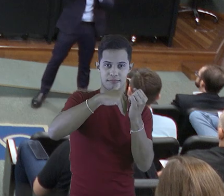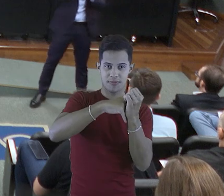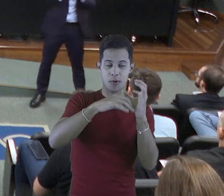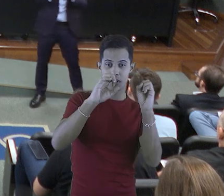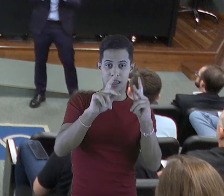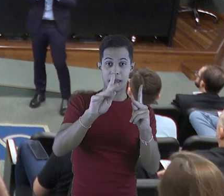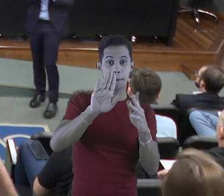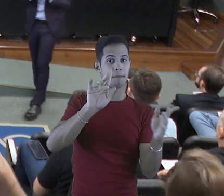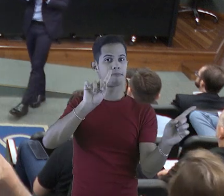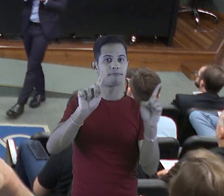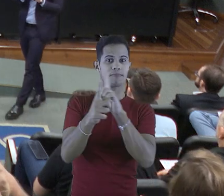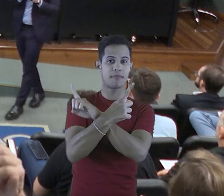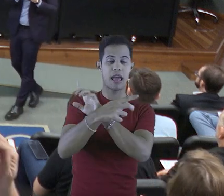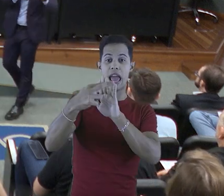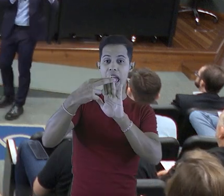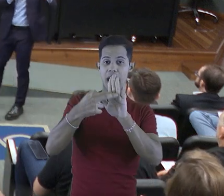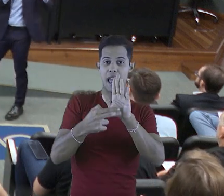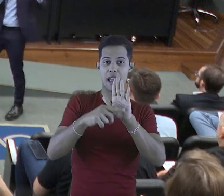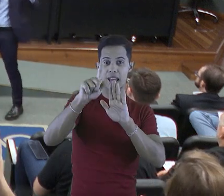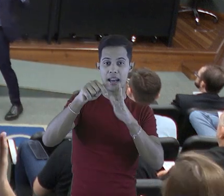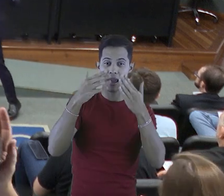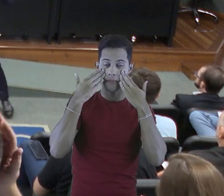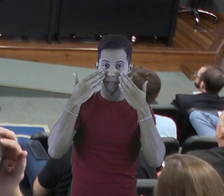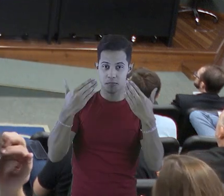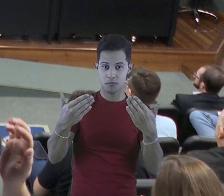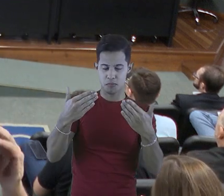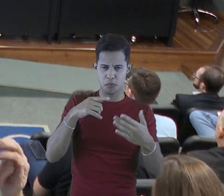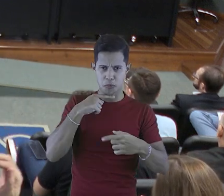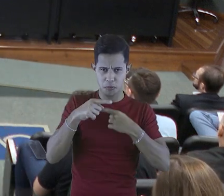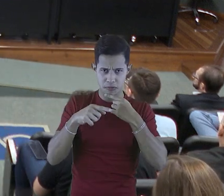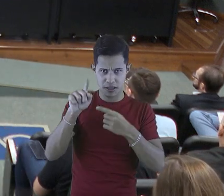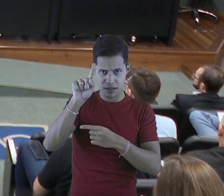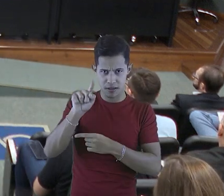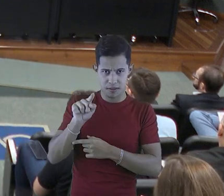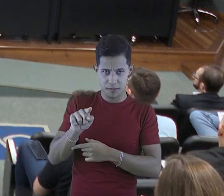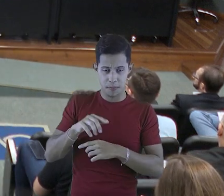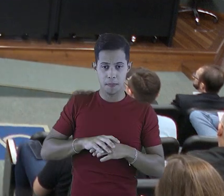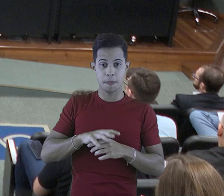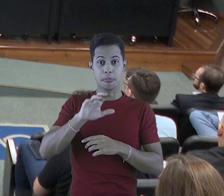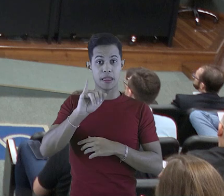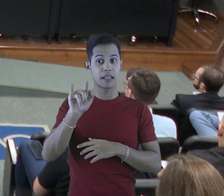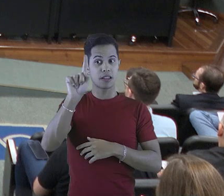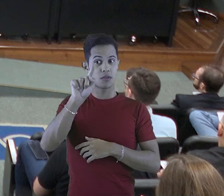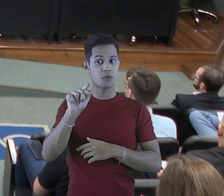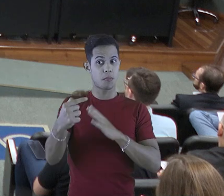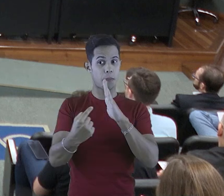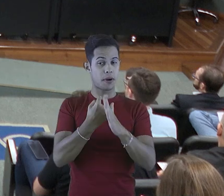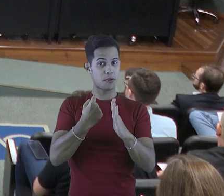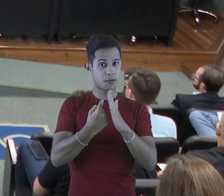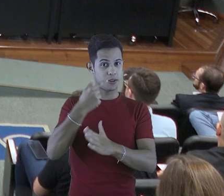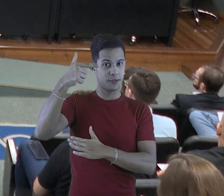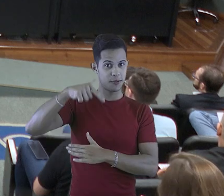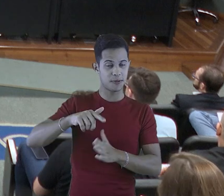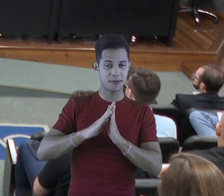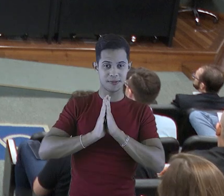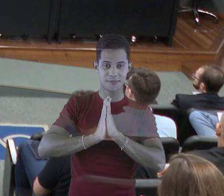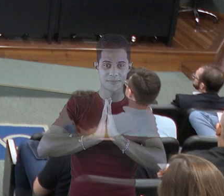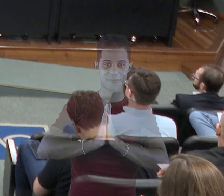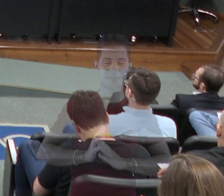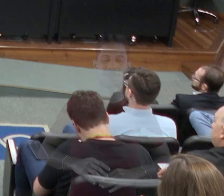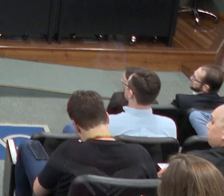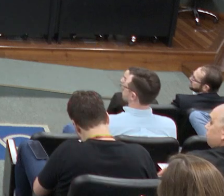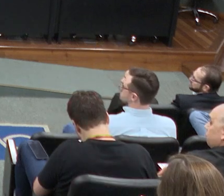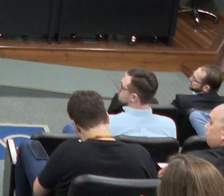a regra é que seja público. Entendeu? Ótima pergunta. Ficou a dúvida ainda ou não? Se ficou, pergunta de novo, pelo amor de Deus.